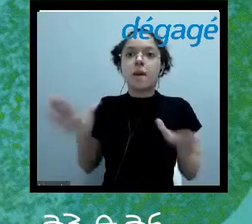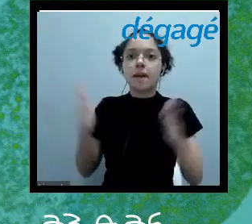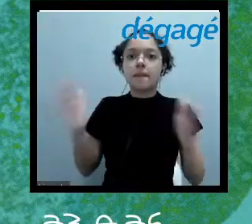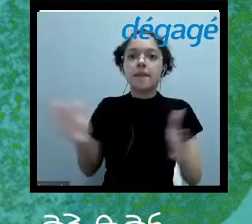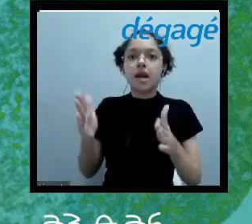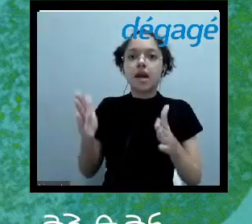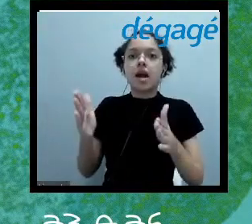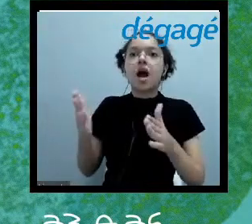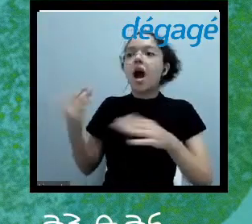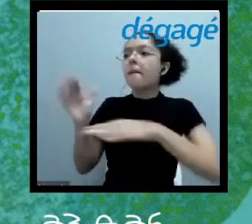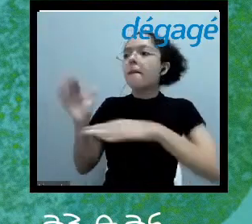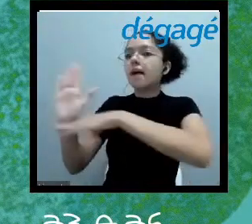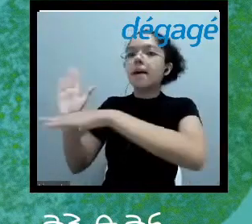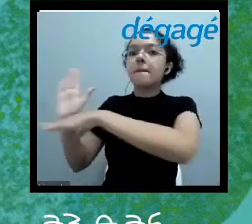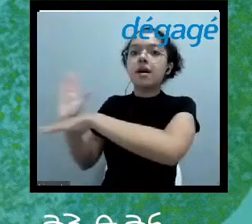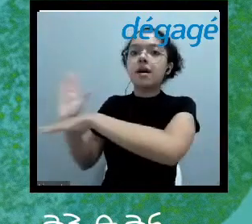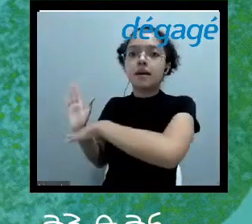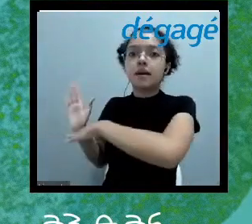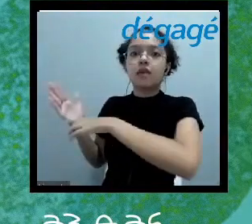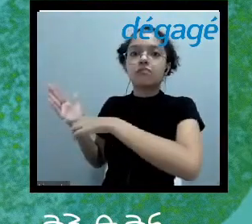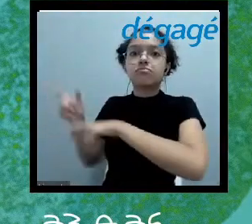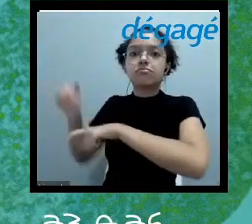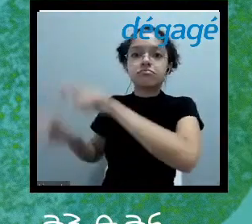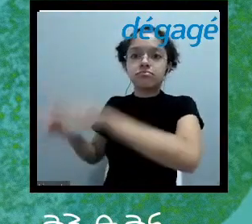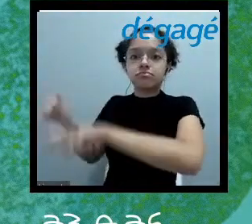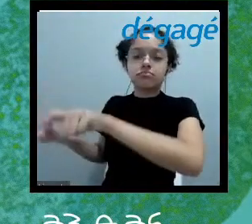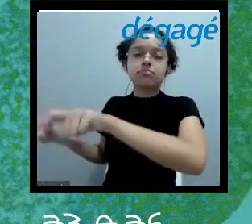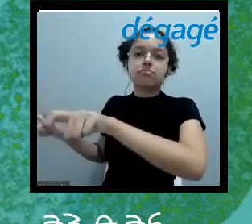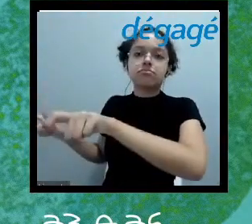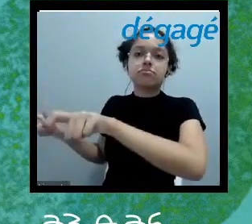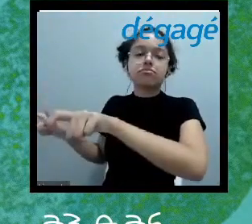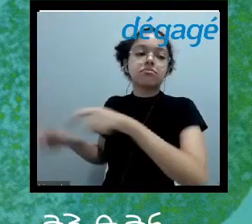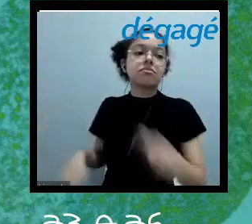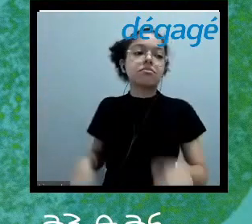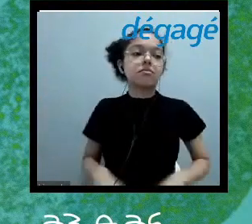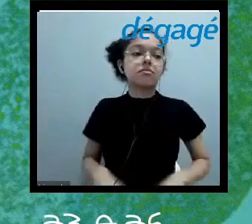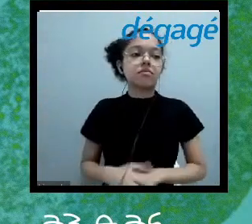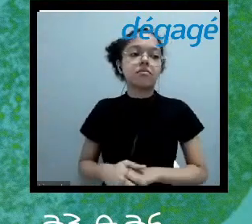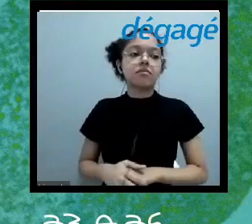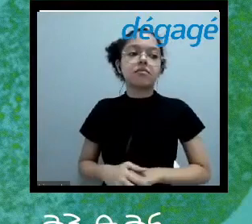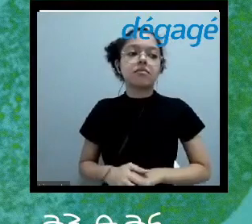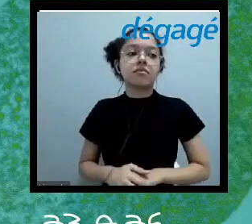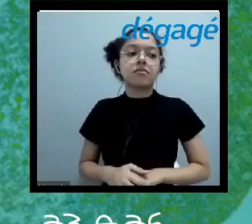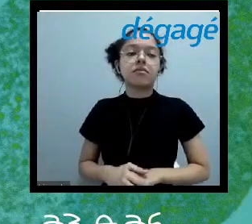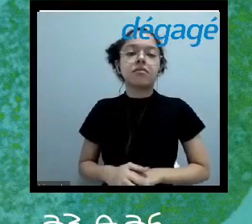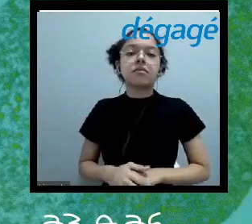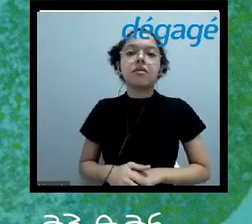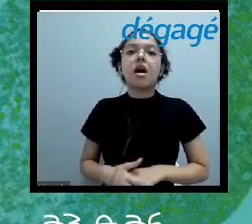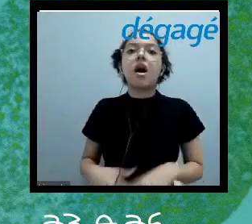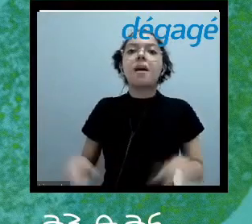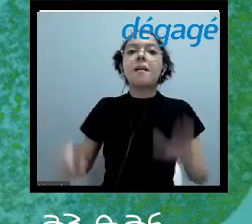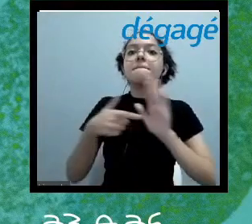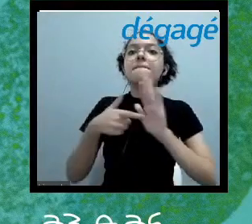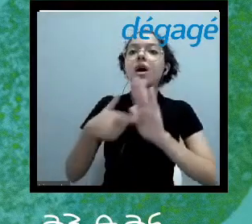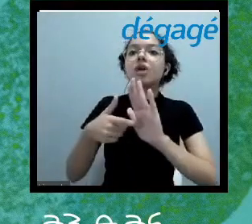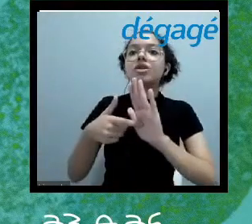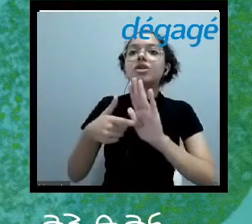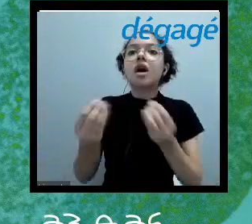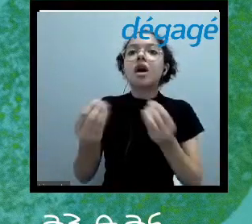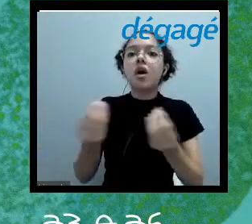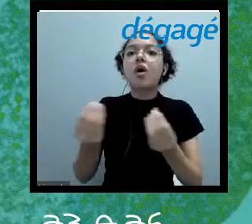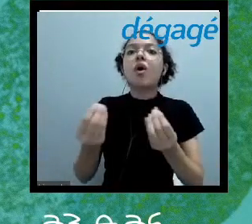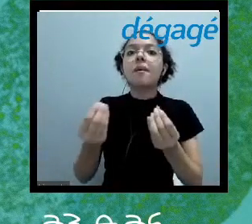pega um tablet e com o carro em movimento e mostra para ele. Então,